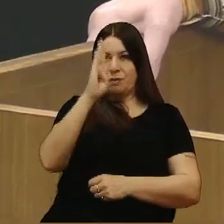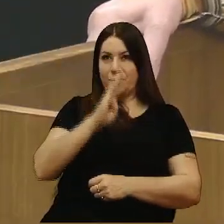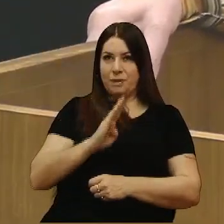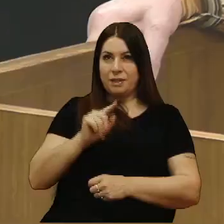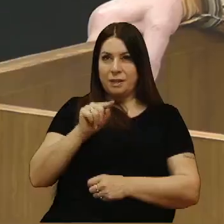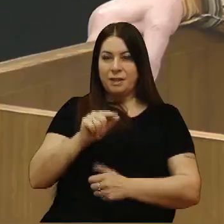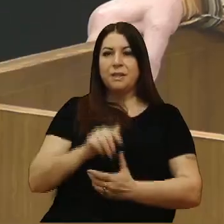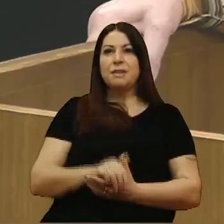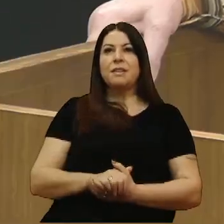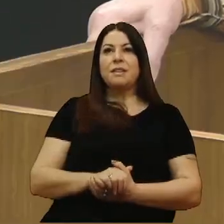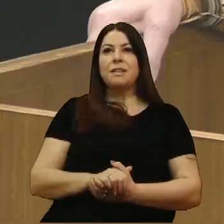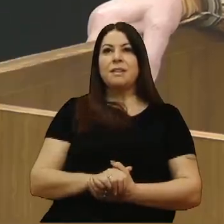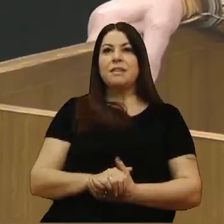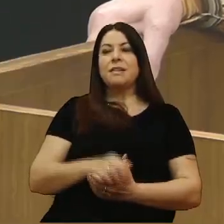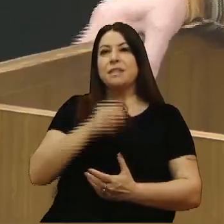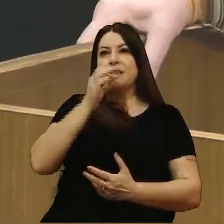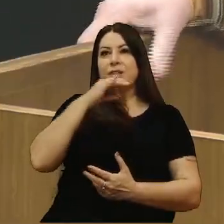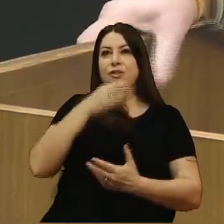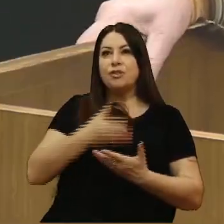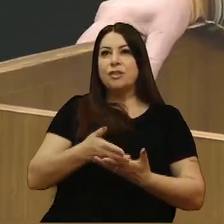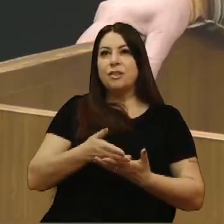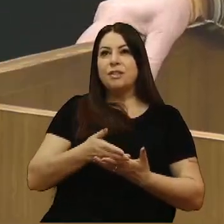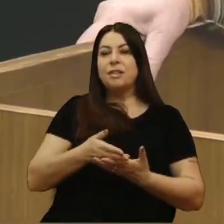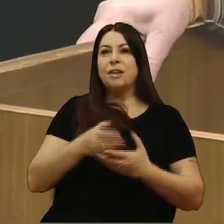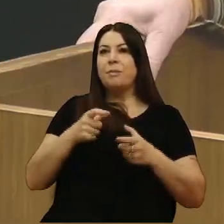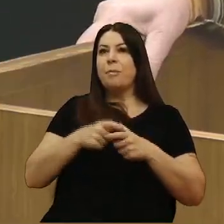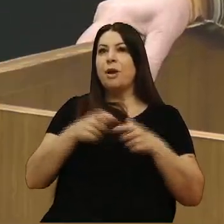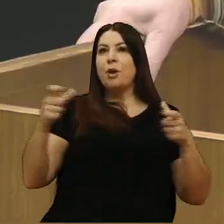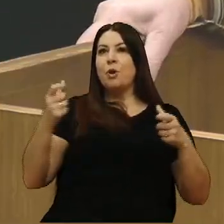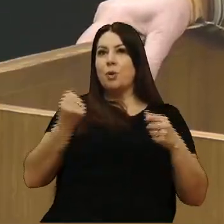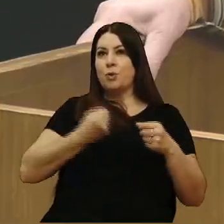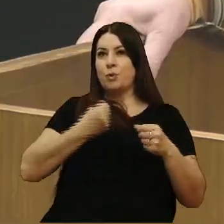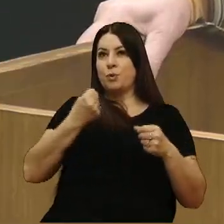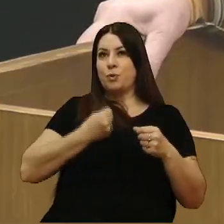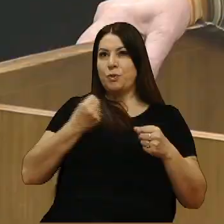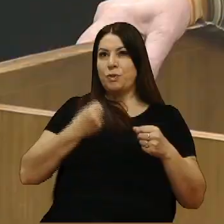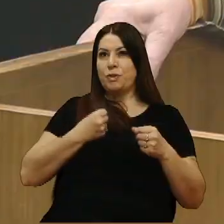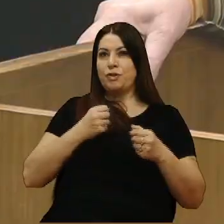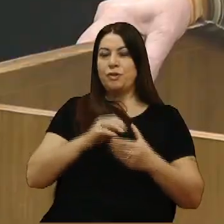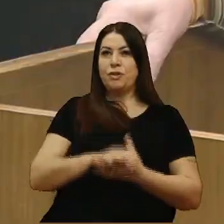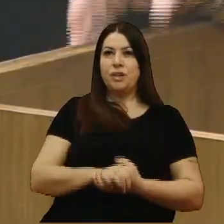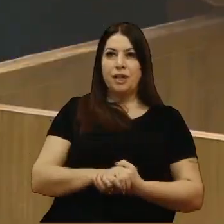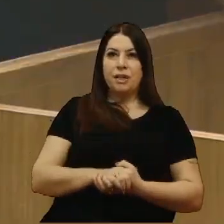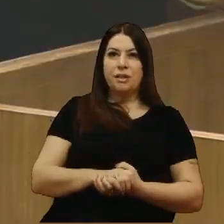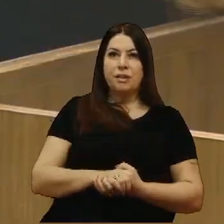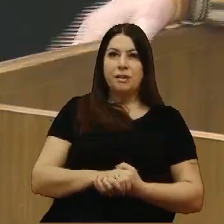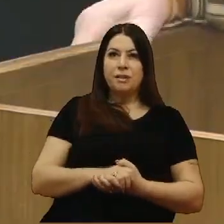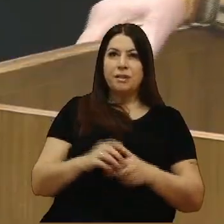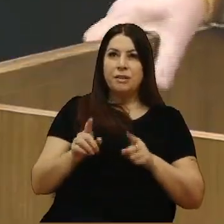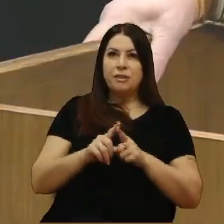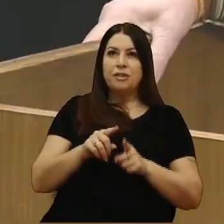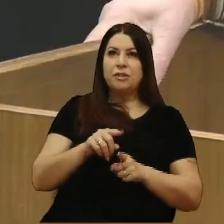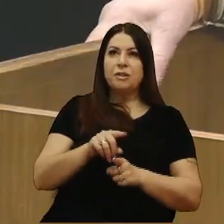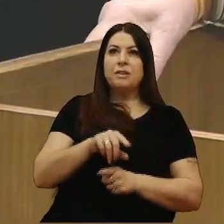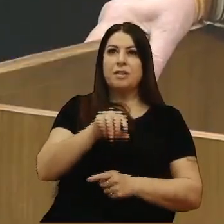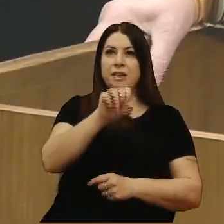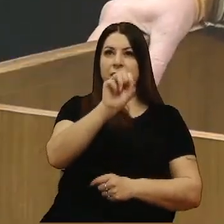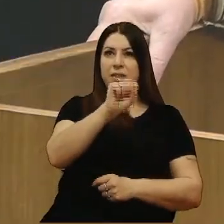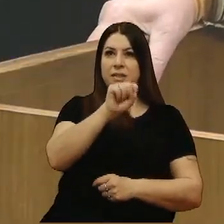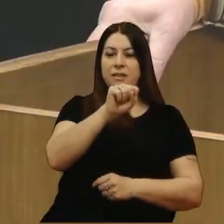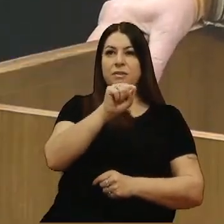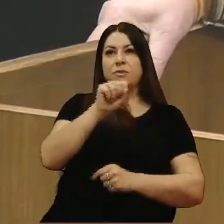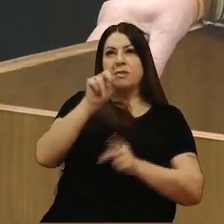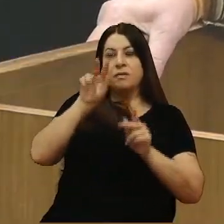aí, Caxias era o maior índice de sim quando a família é